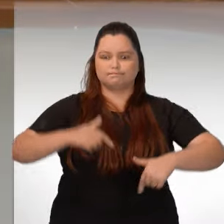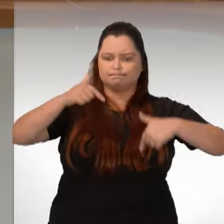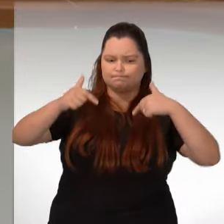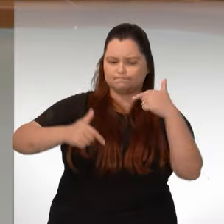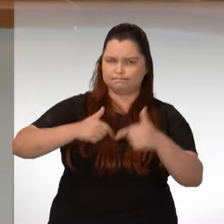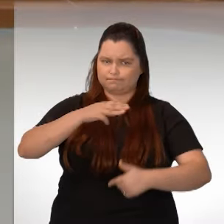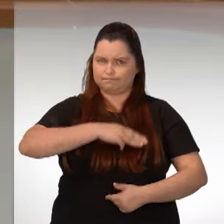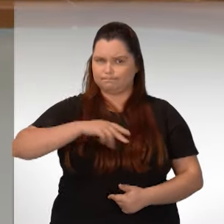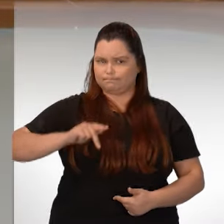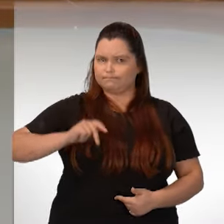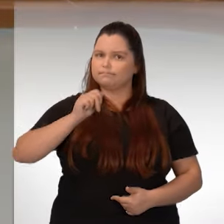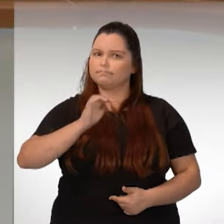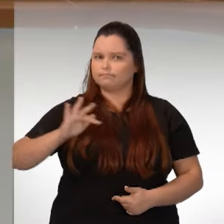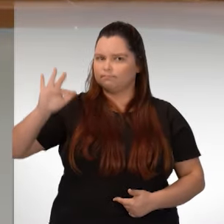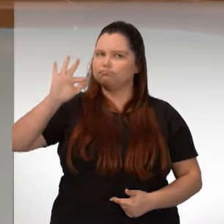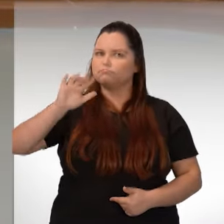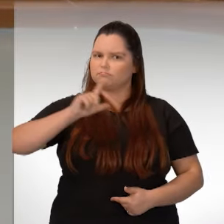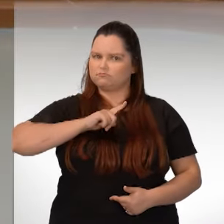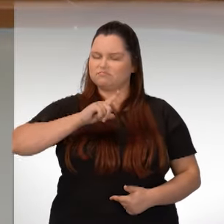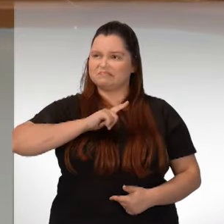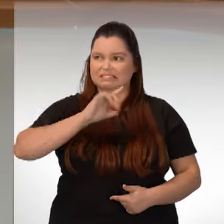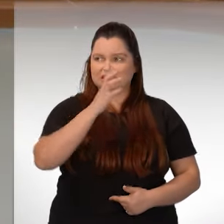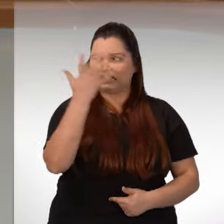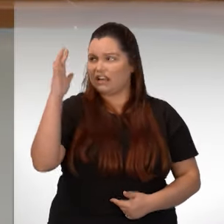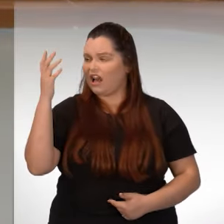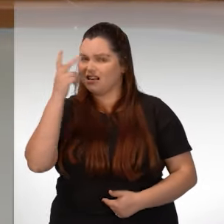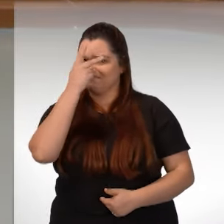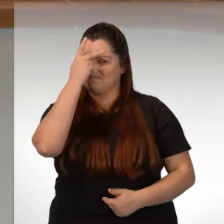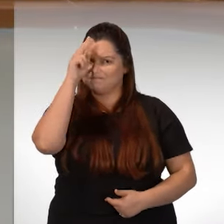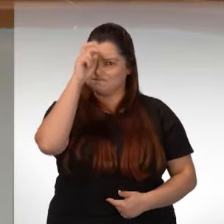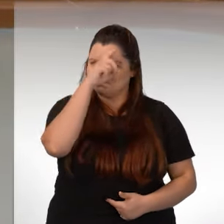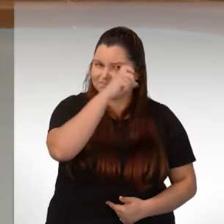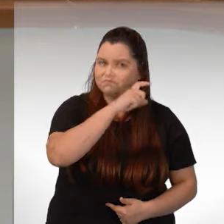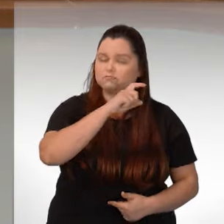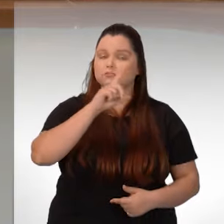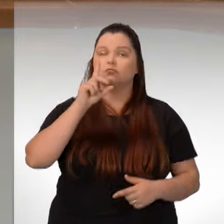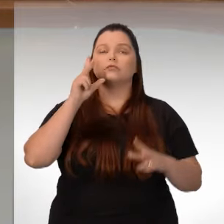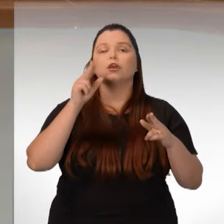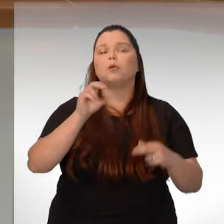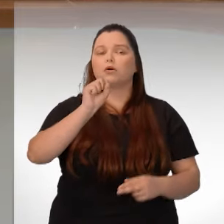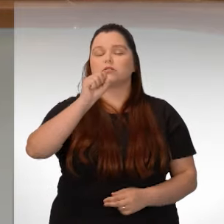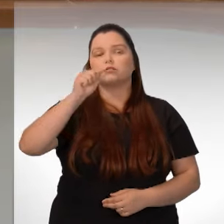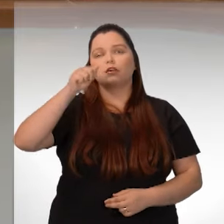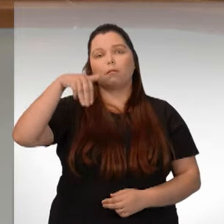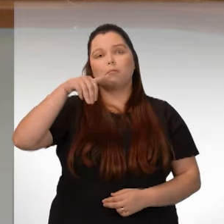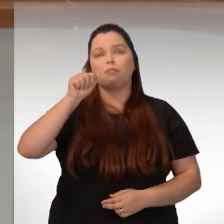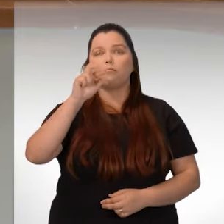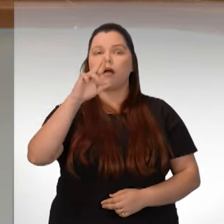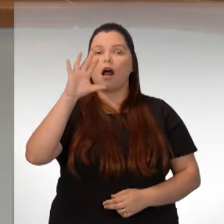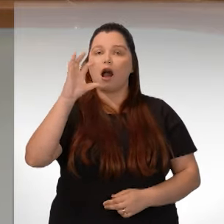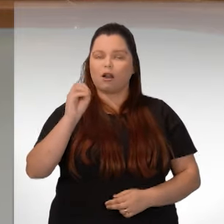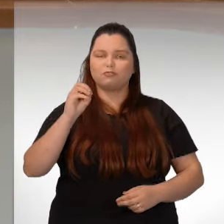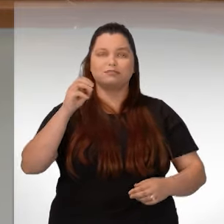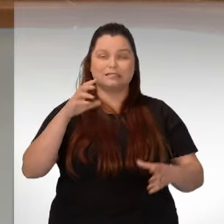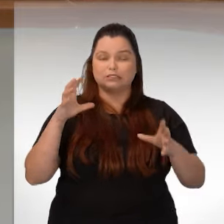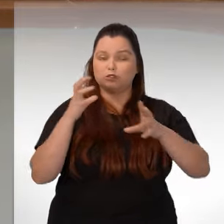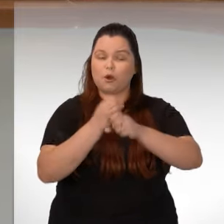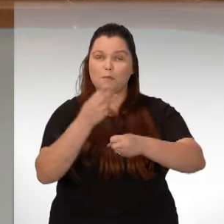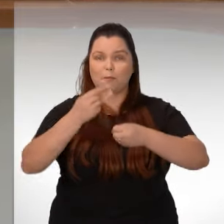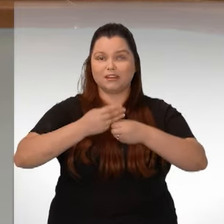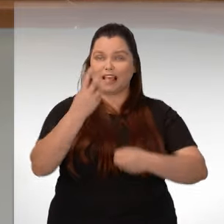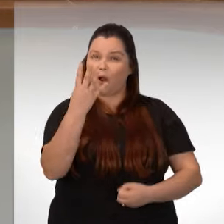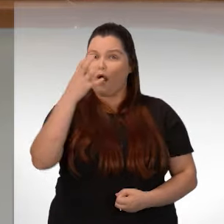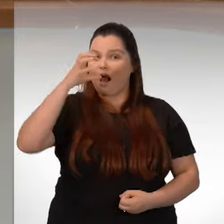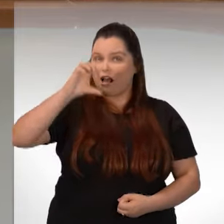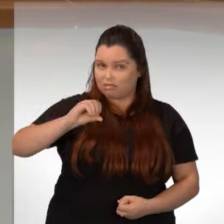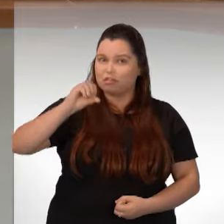trabalho do MPF em grandes tragédias, como no caso Samarco, que atingiu 49 municípios dos estados